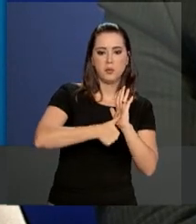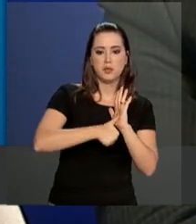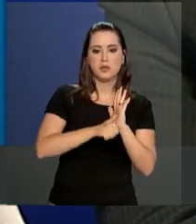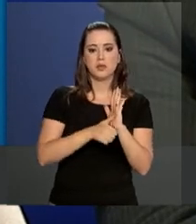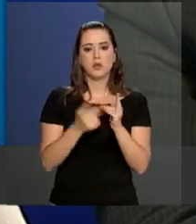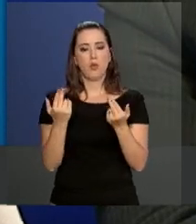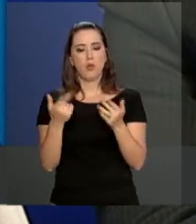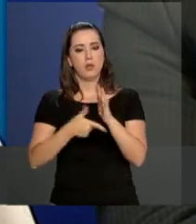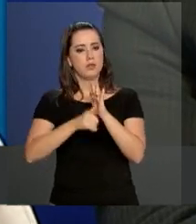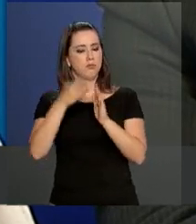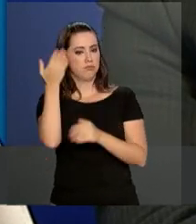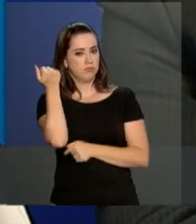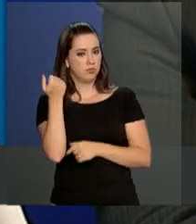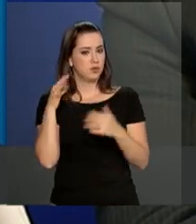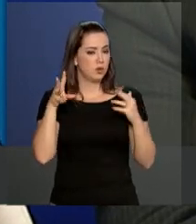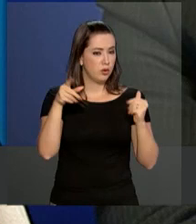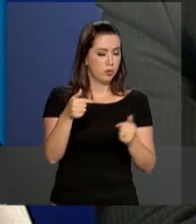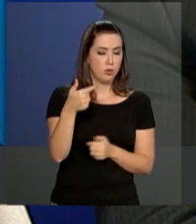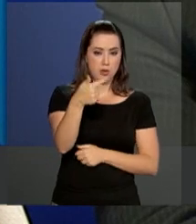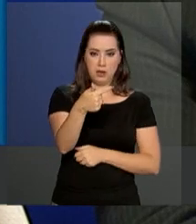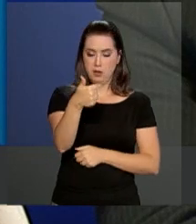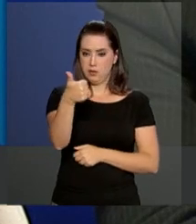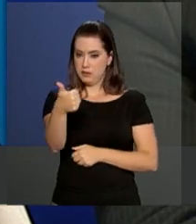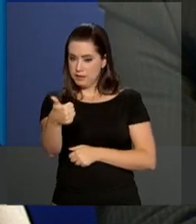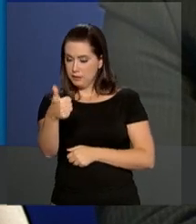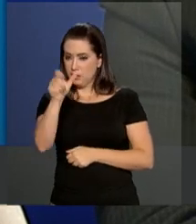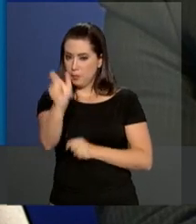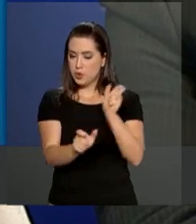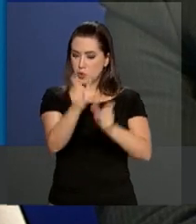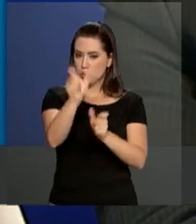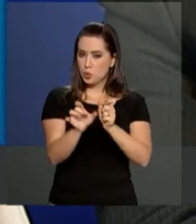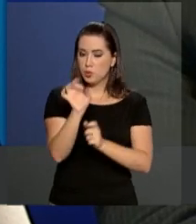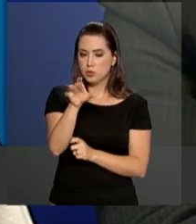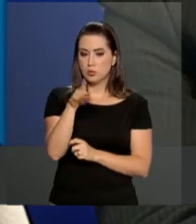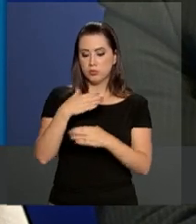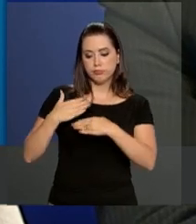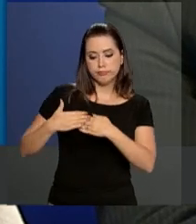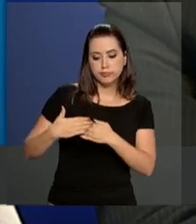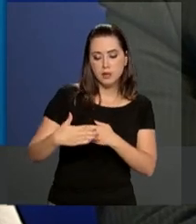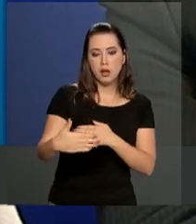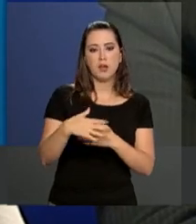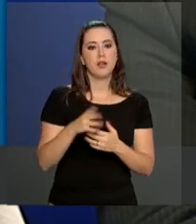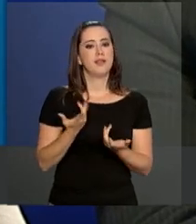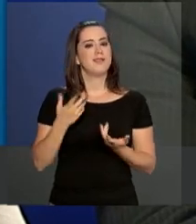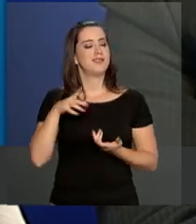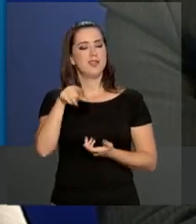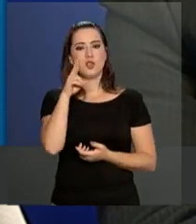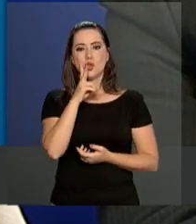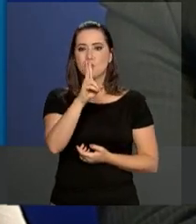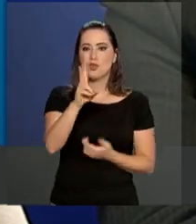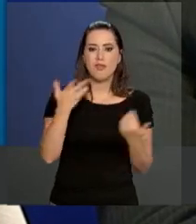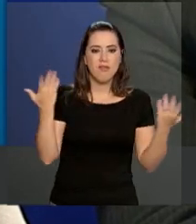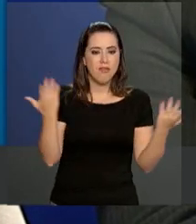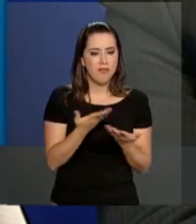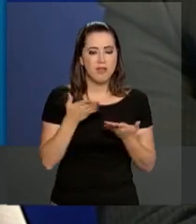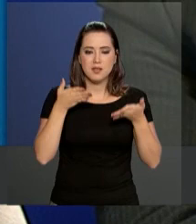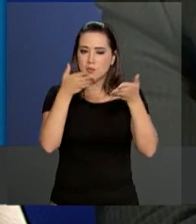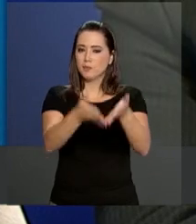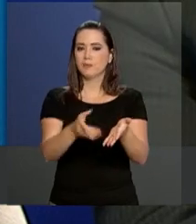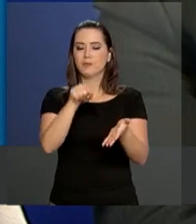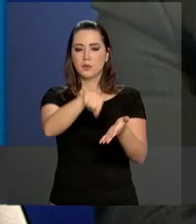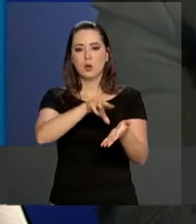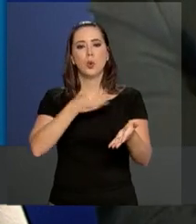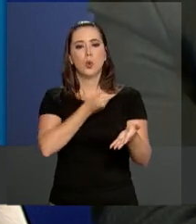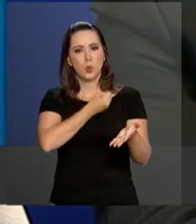anteriores esse total de 71 pessoas apenas nesse contingente enorme daqueles que compareceram para fazer